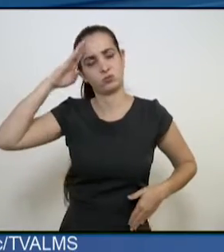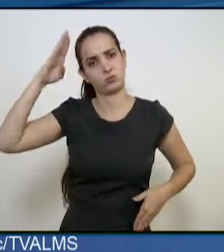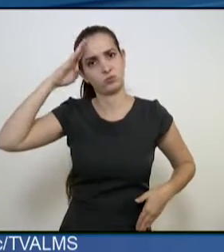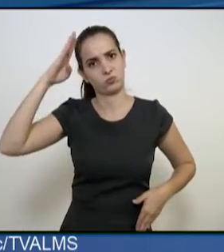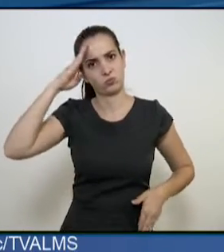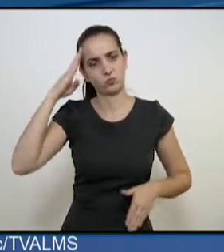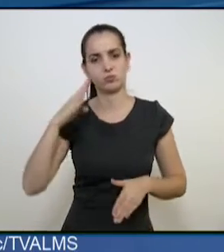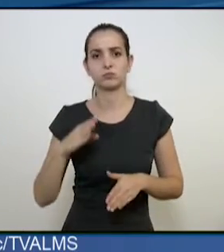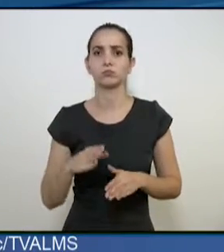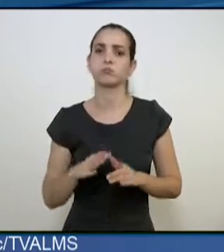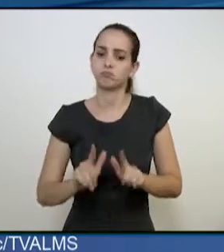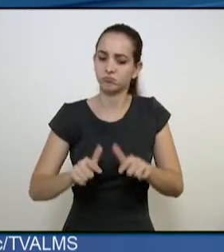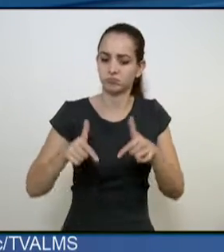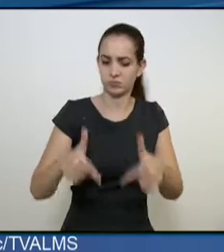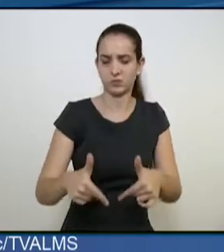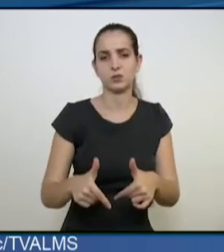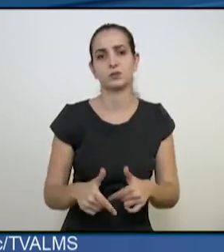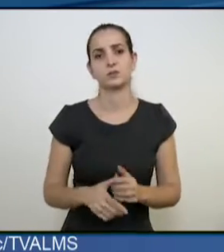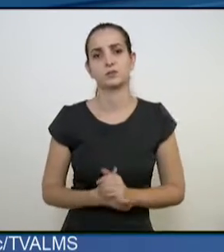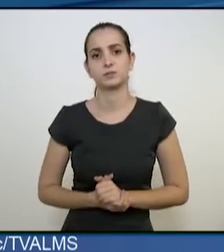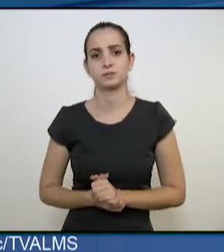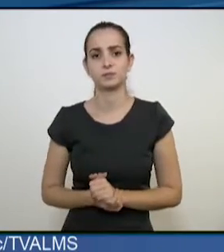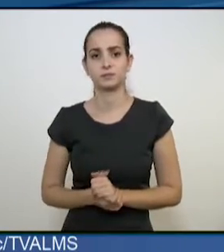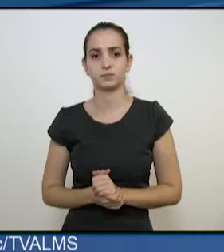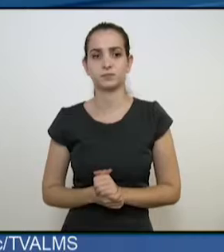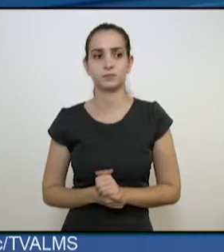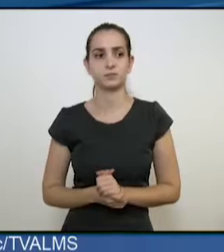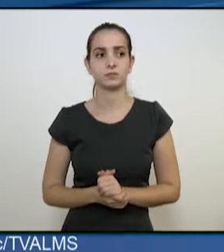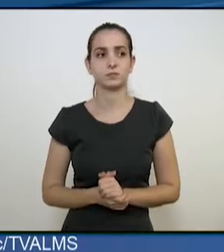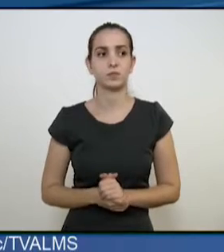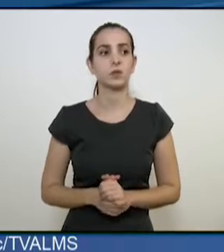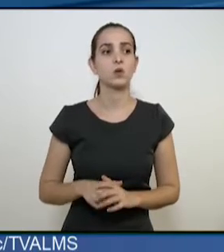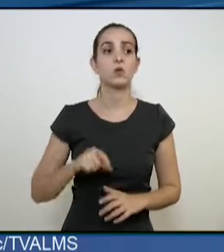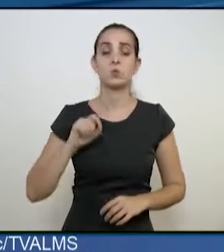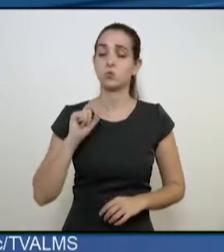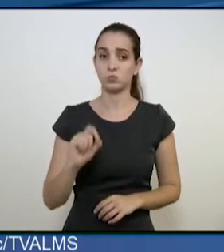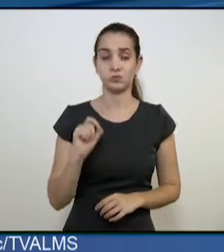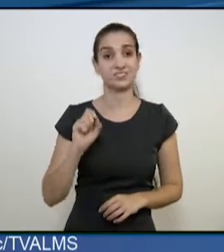atuarem. Condições essas de que se